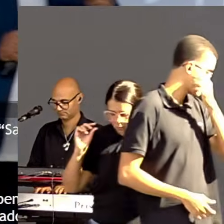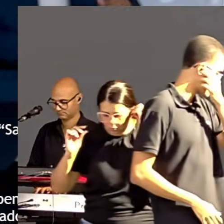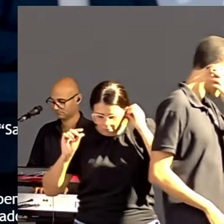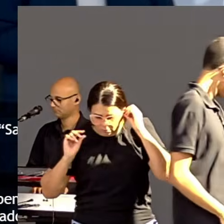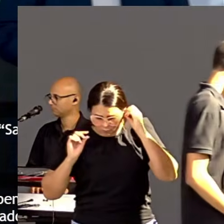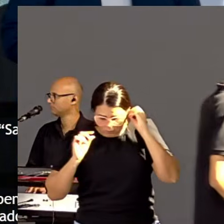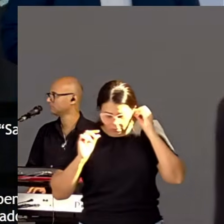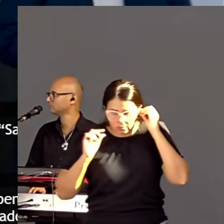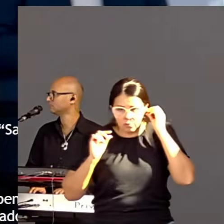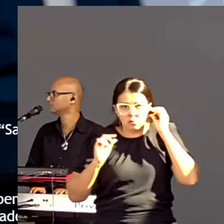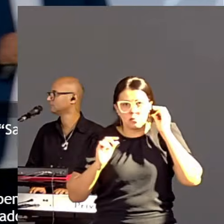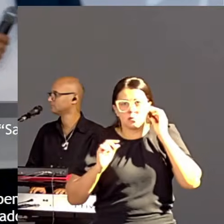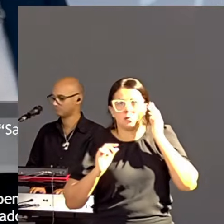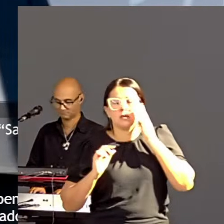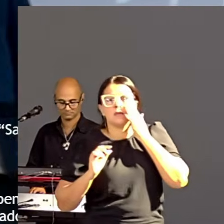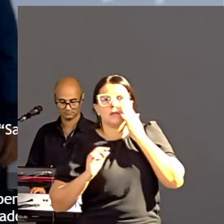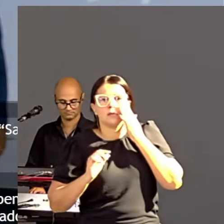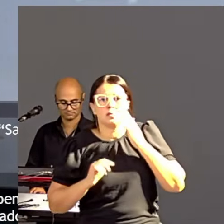acontecendo. Cansaço.